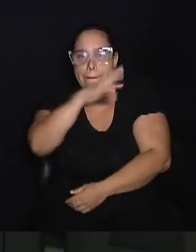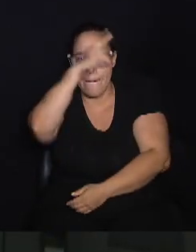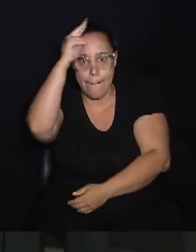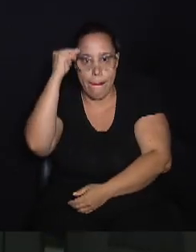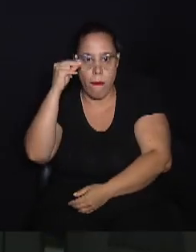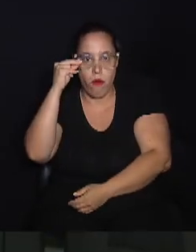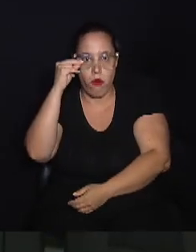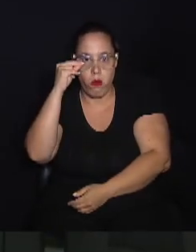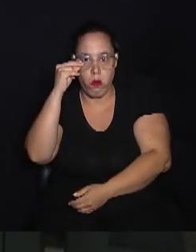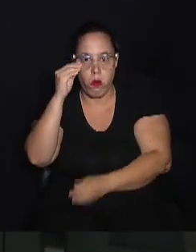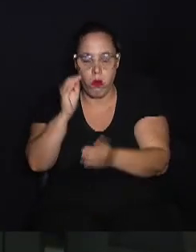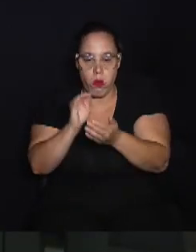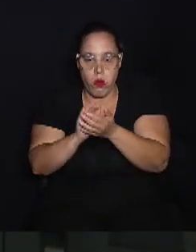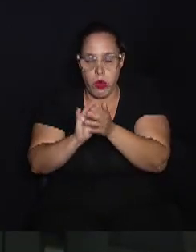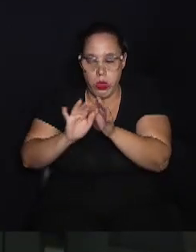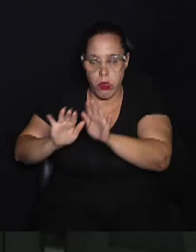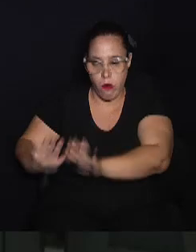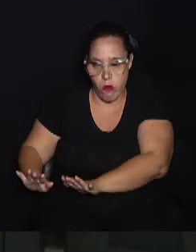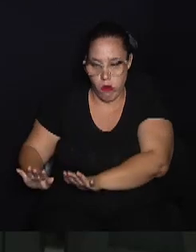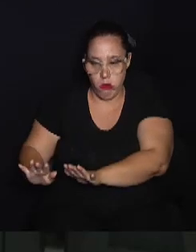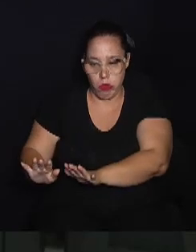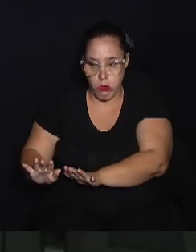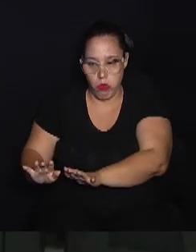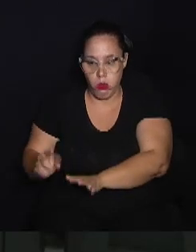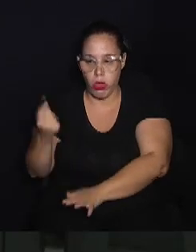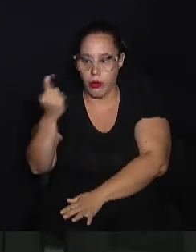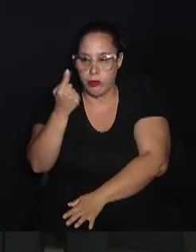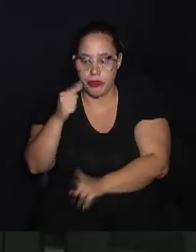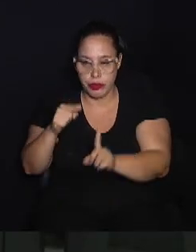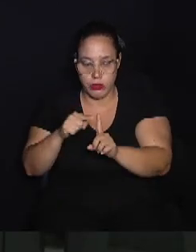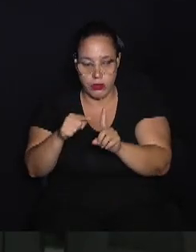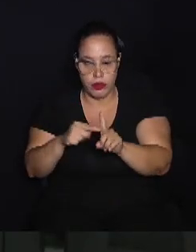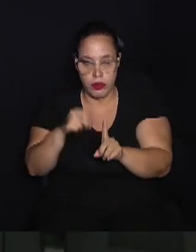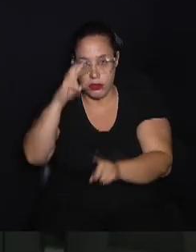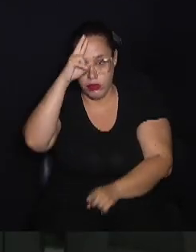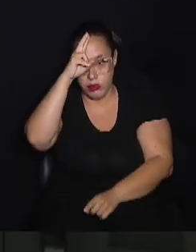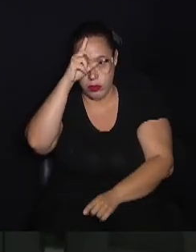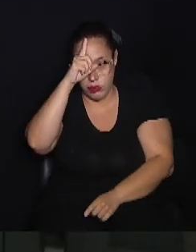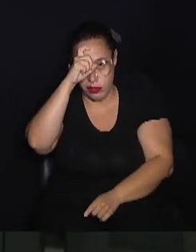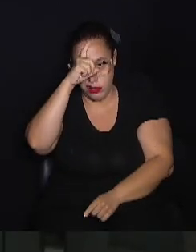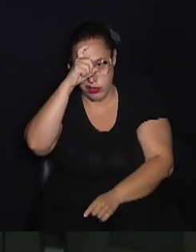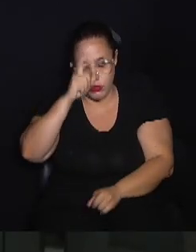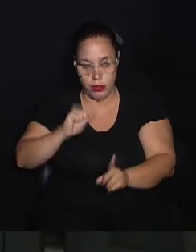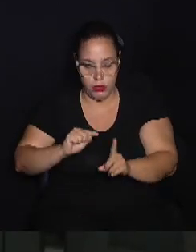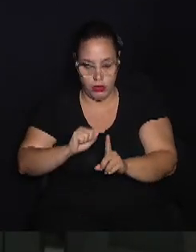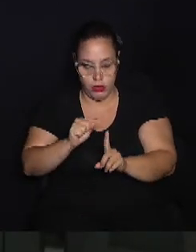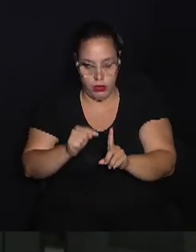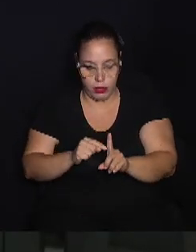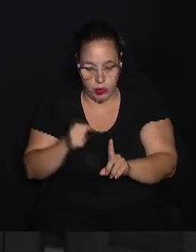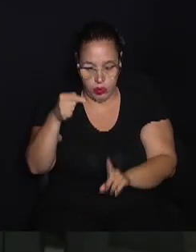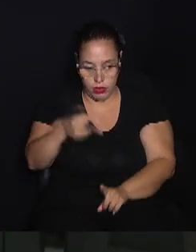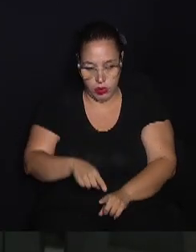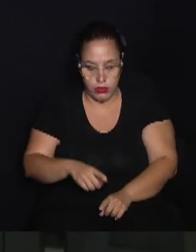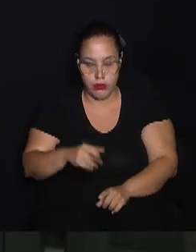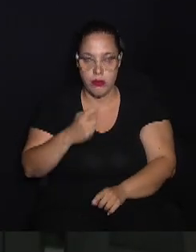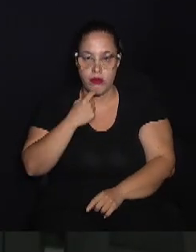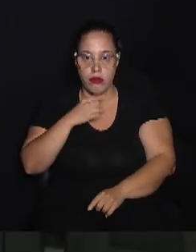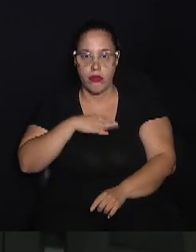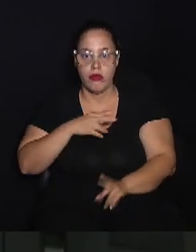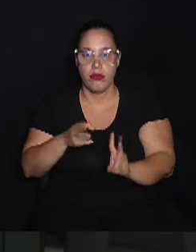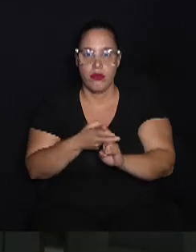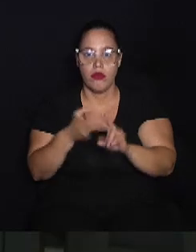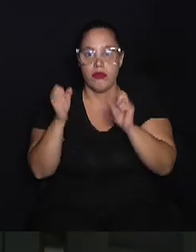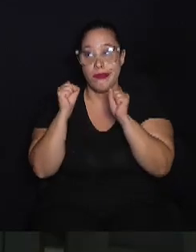cidade estava abrindo mão de termos uma maternidade pública com gestão do SUS aqui cidade de Campinas e nós estamos